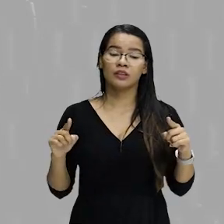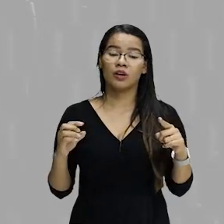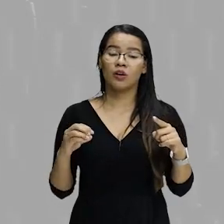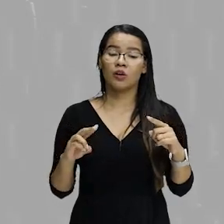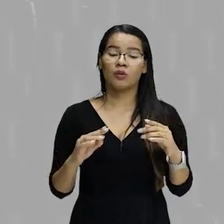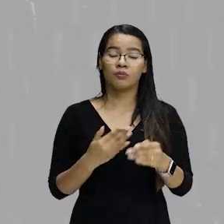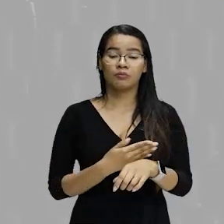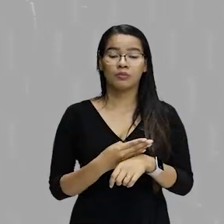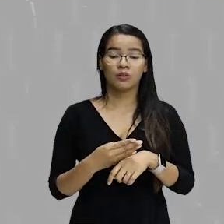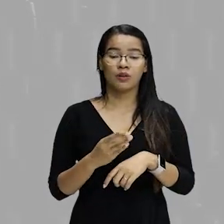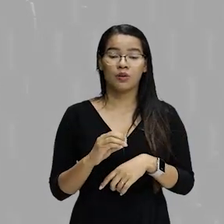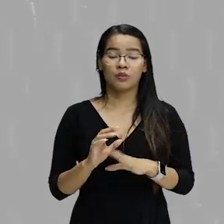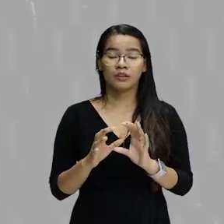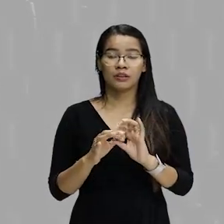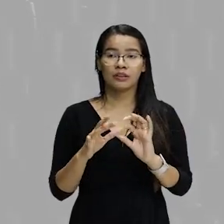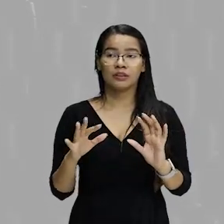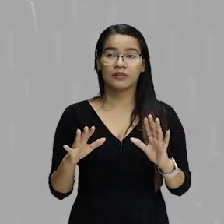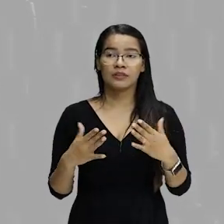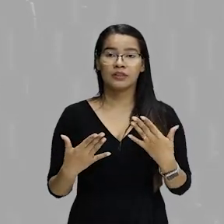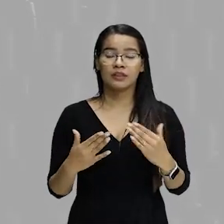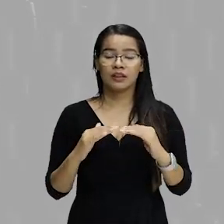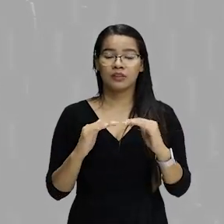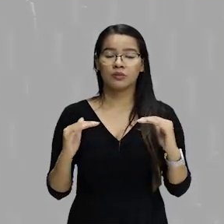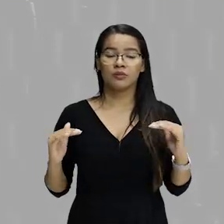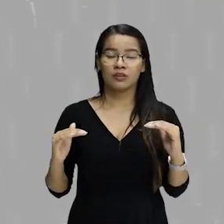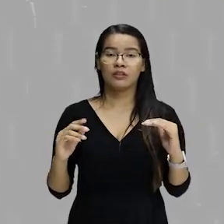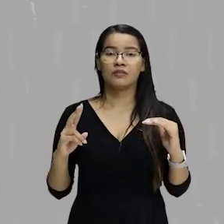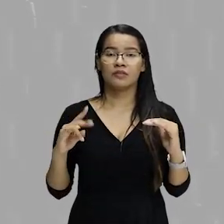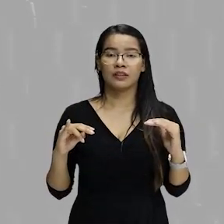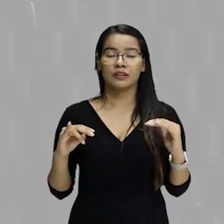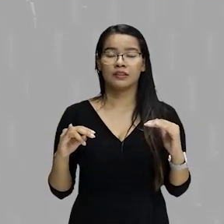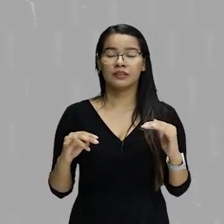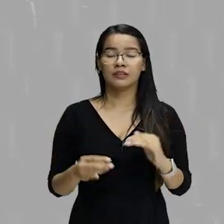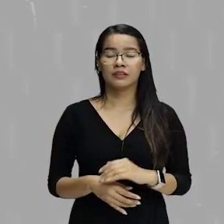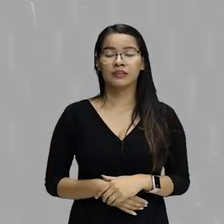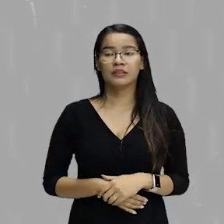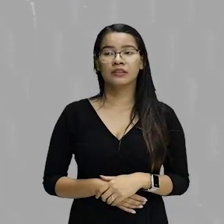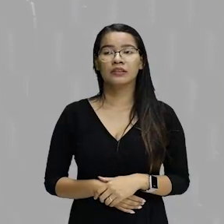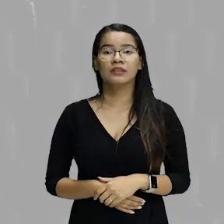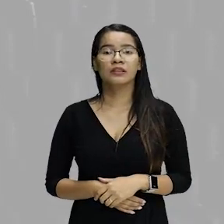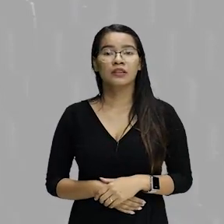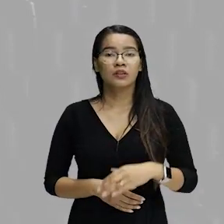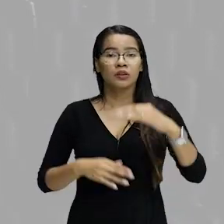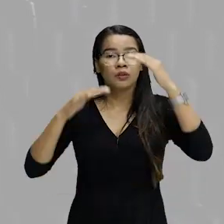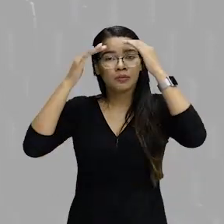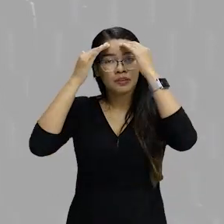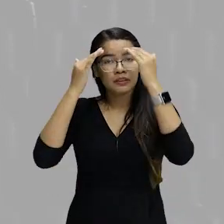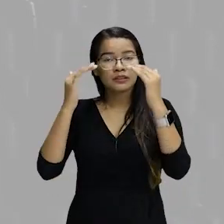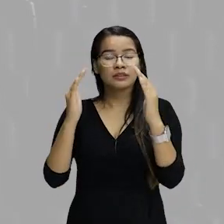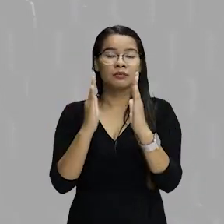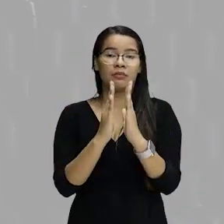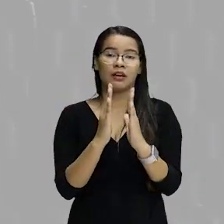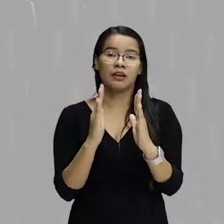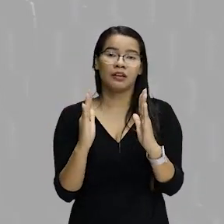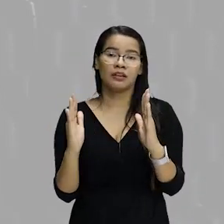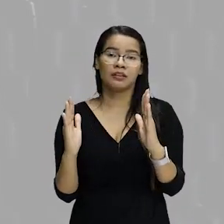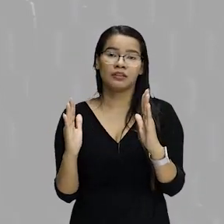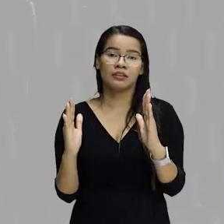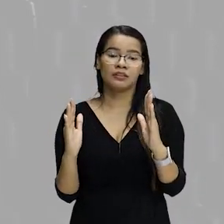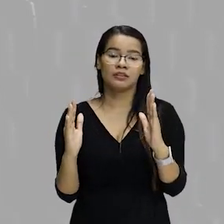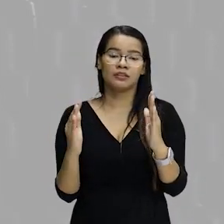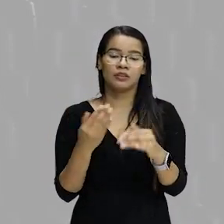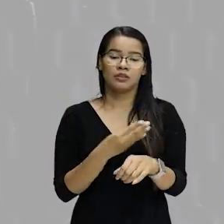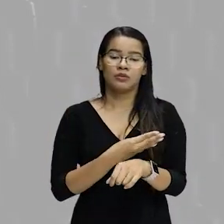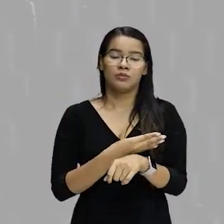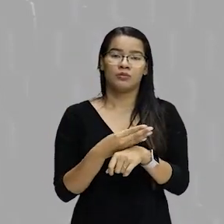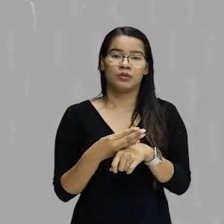regulares, brancos ou livres. Gente, regulares, ele vai obedecer uma regularidade. Versos